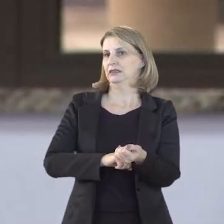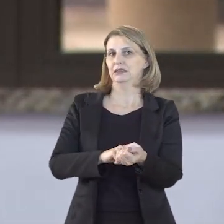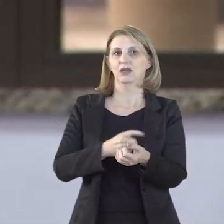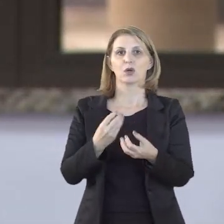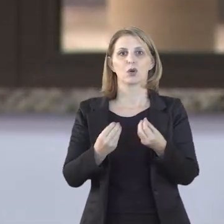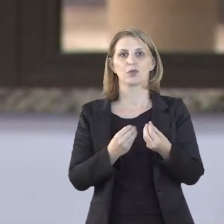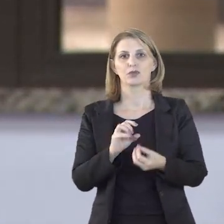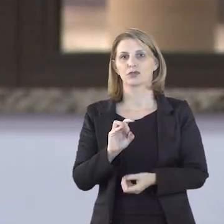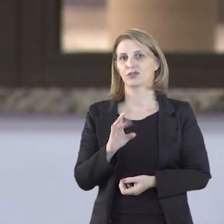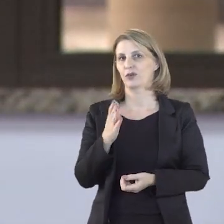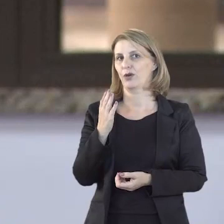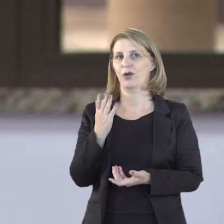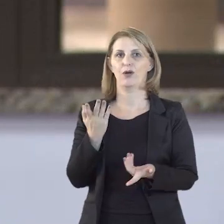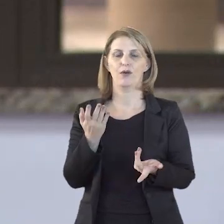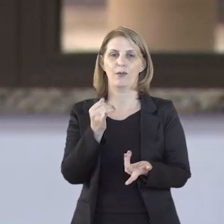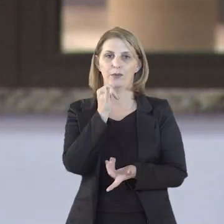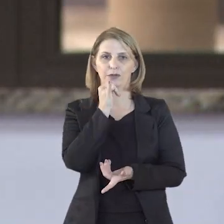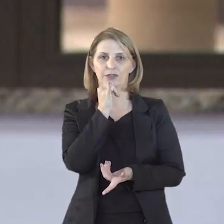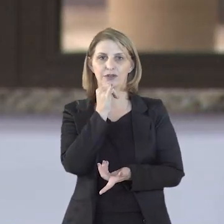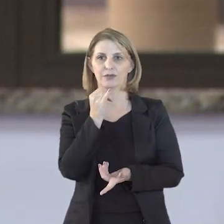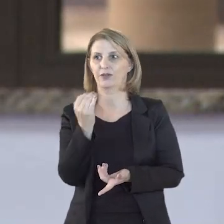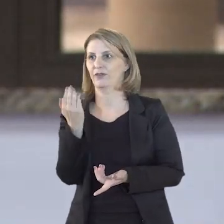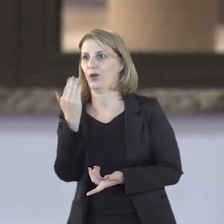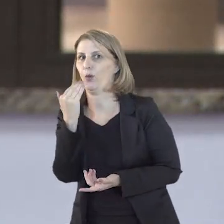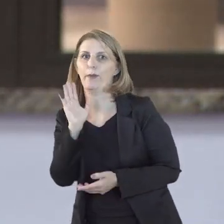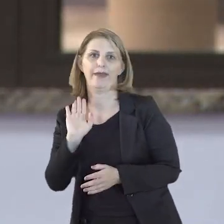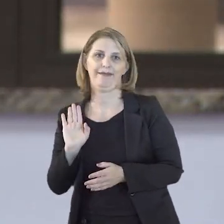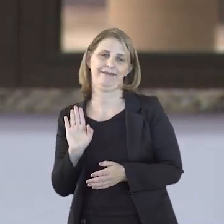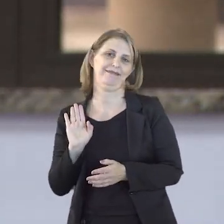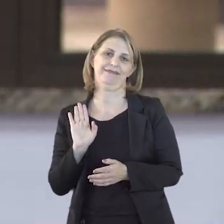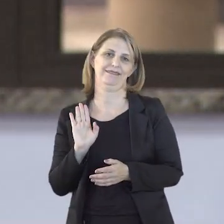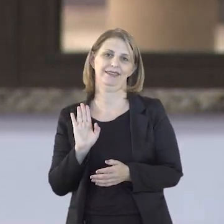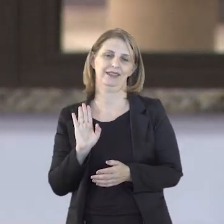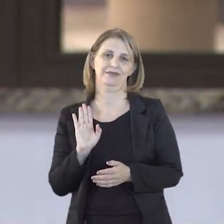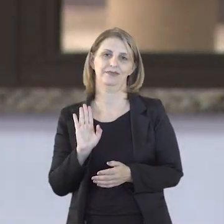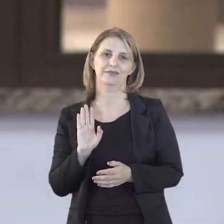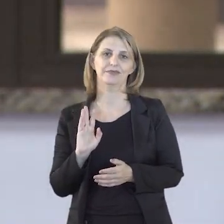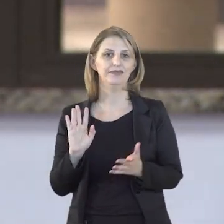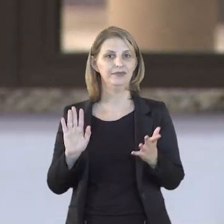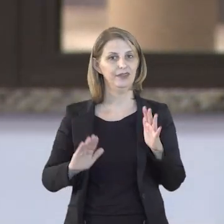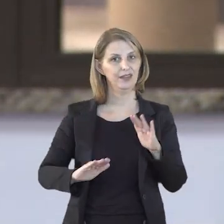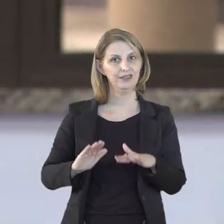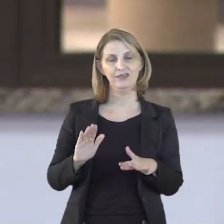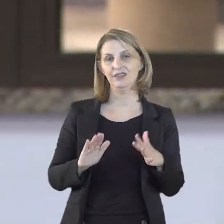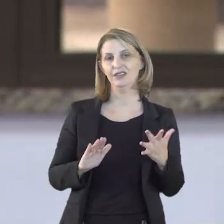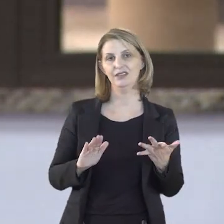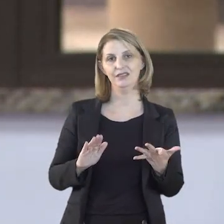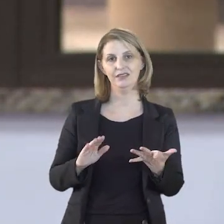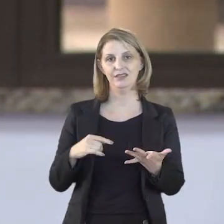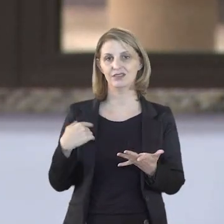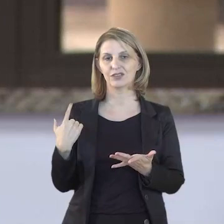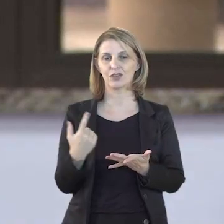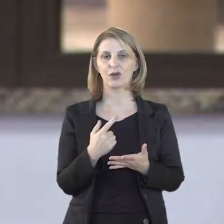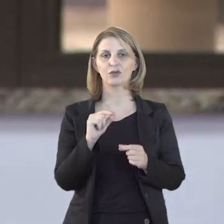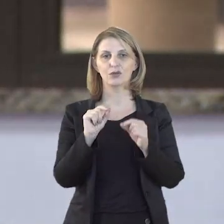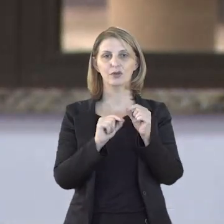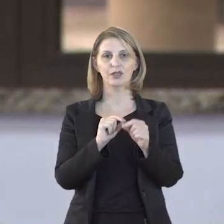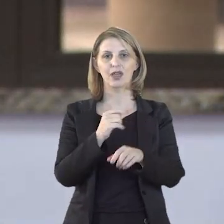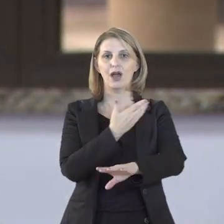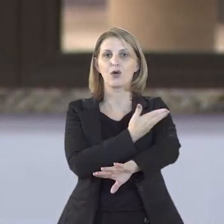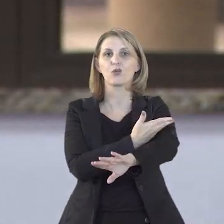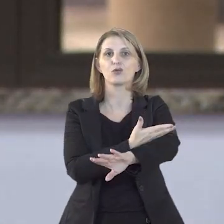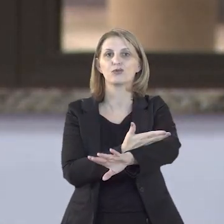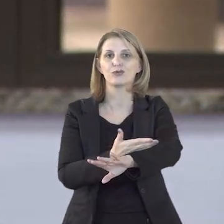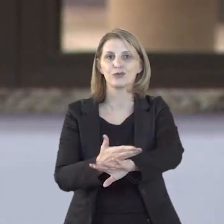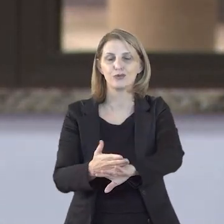por um estresse muito grande que só um alimento X de uma empresa Y, que eu não posso falar, vai me resolver o meu problema. E